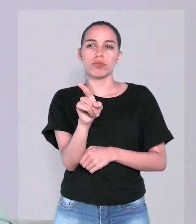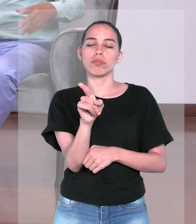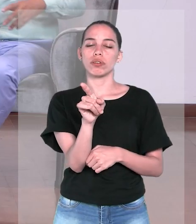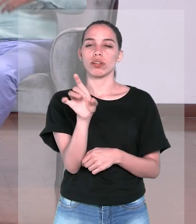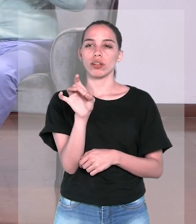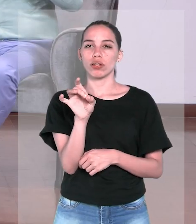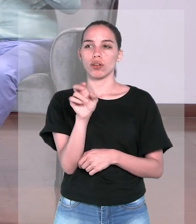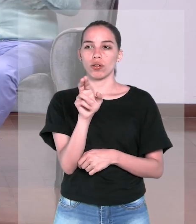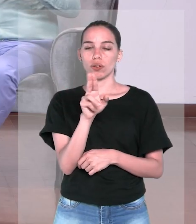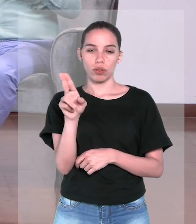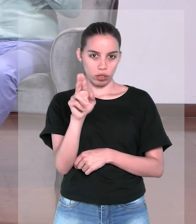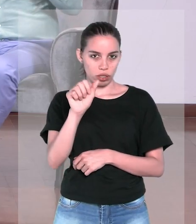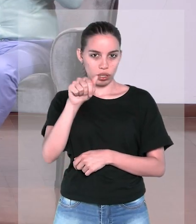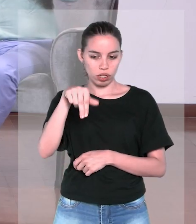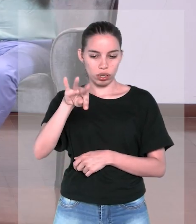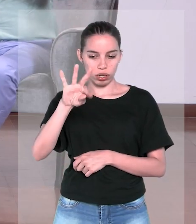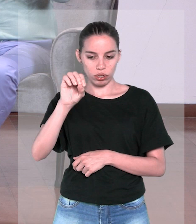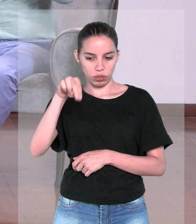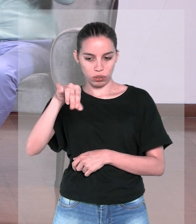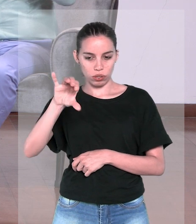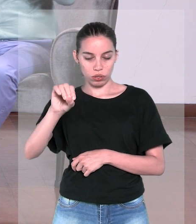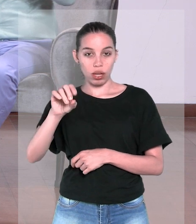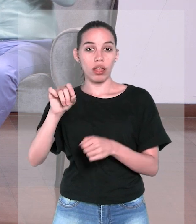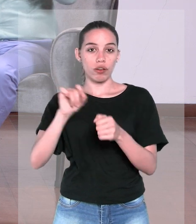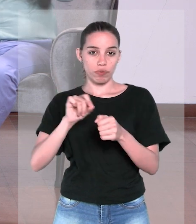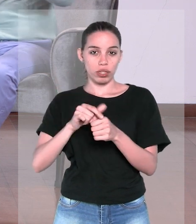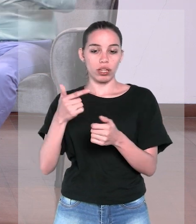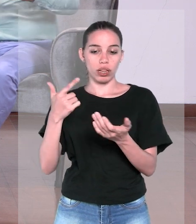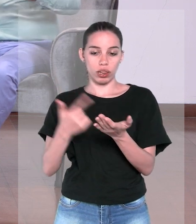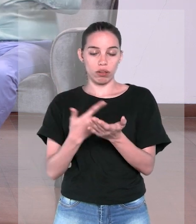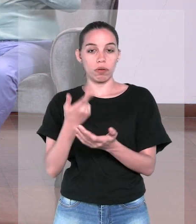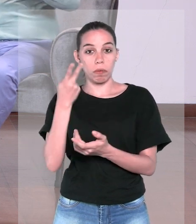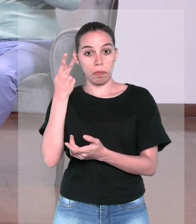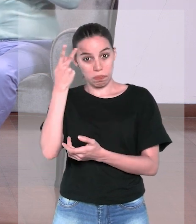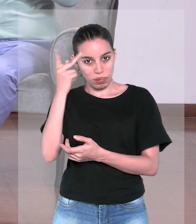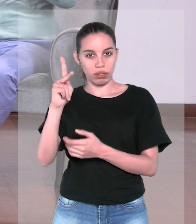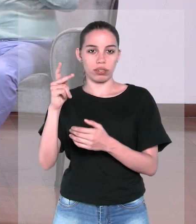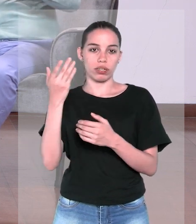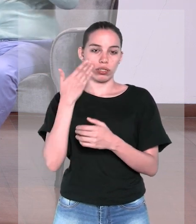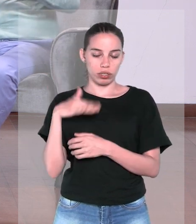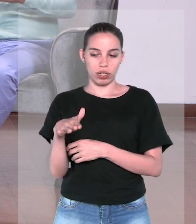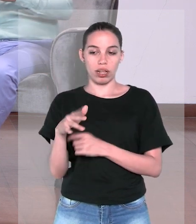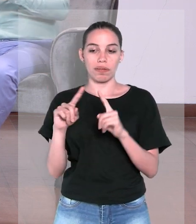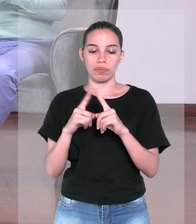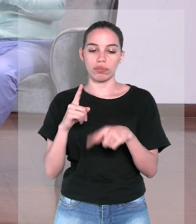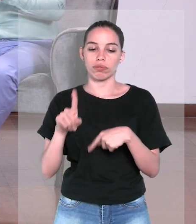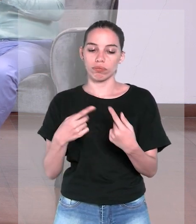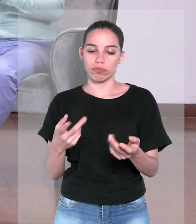criança. Depois eu percebi que eu avancei na idade do meu leitor, da minha